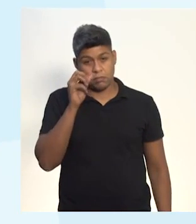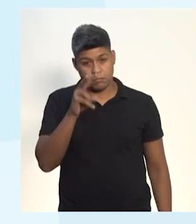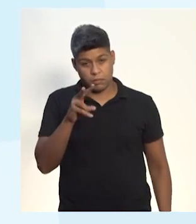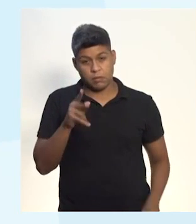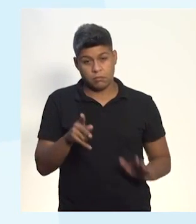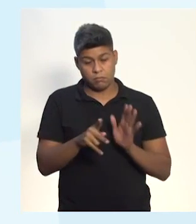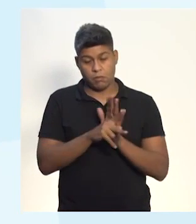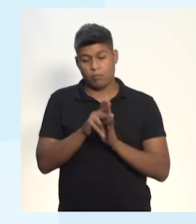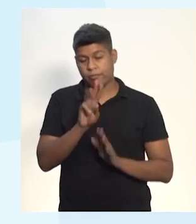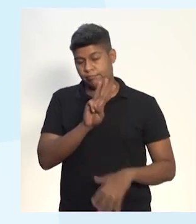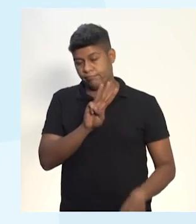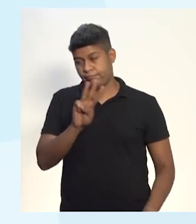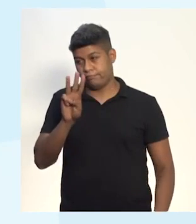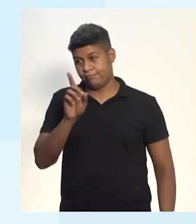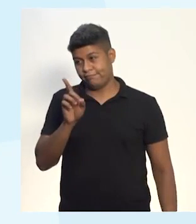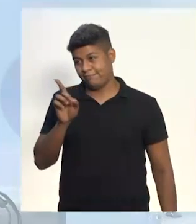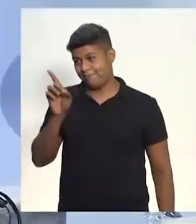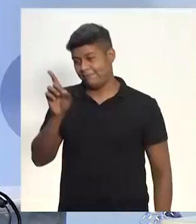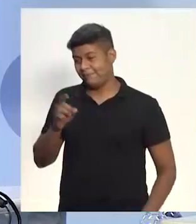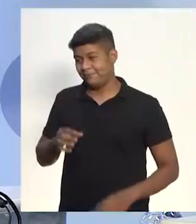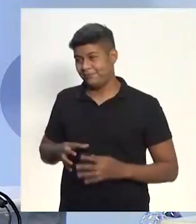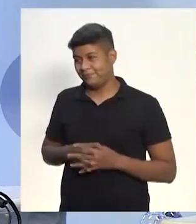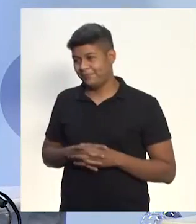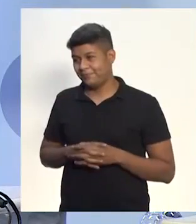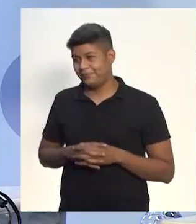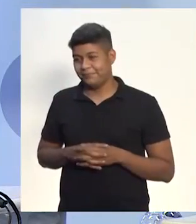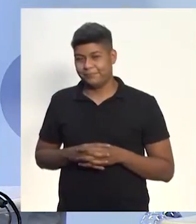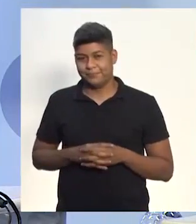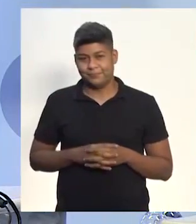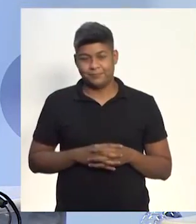nesse link que aparece na tela para vocês.